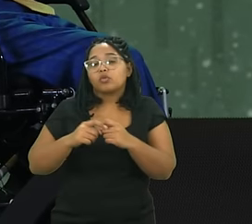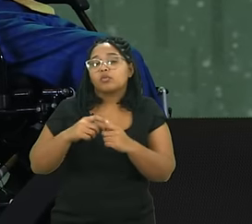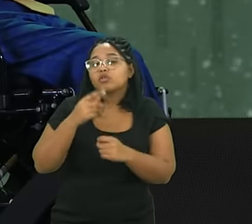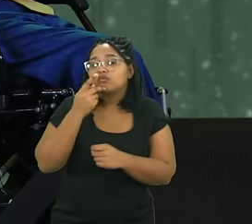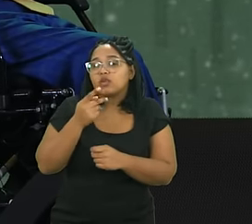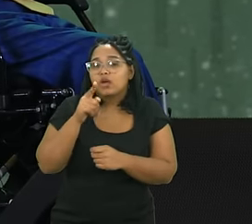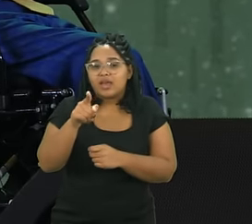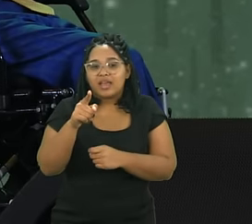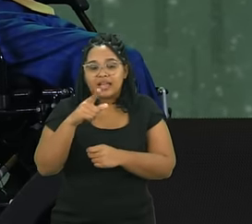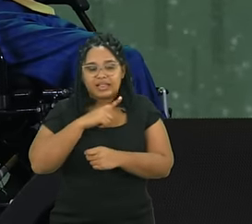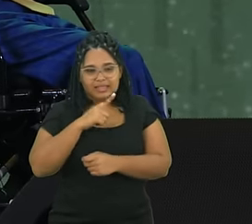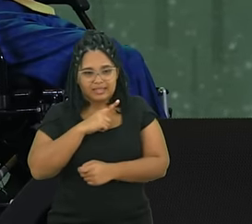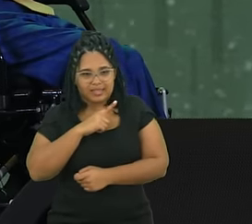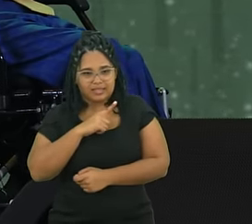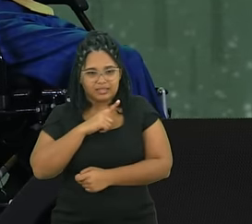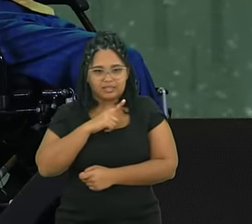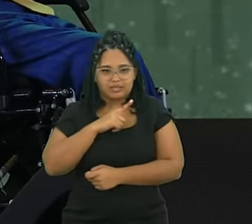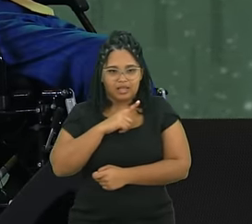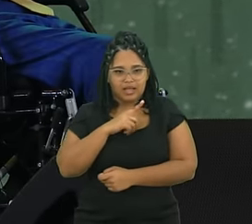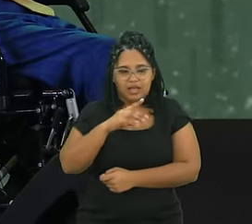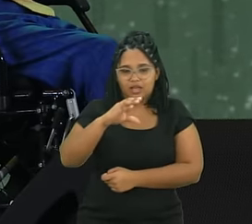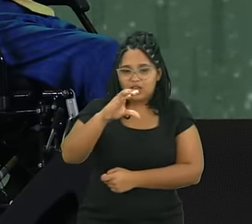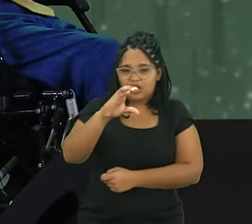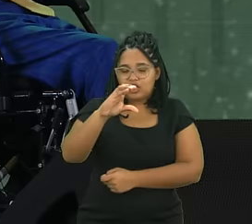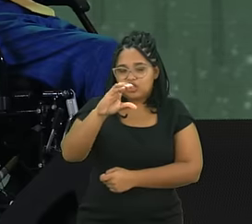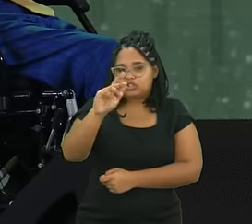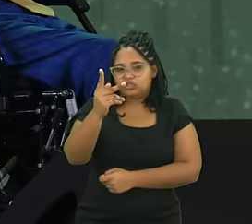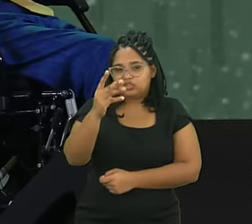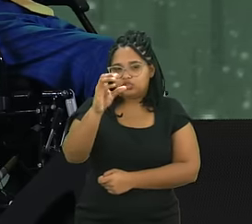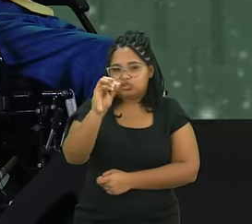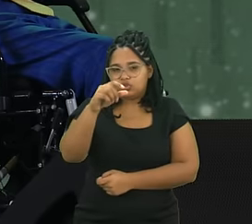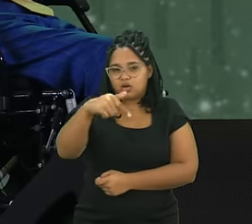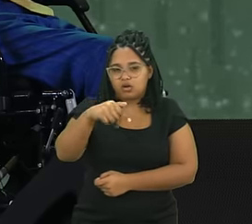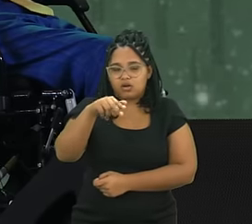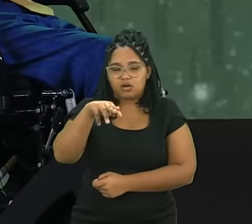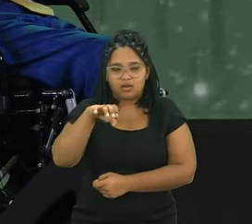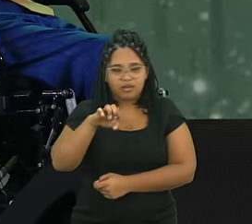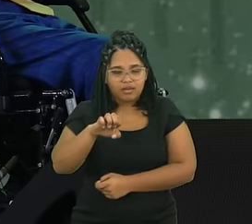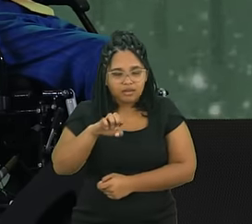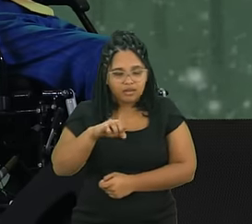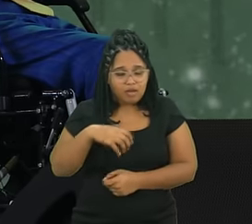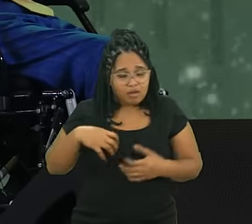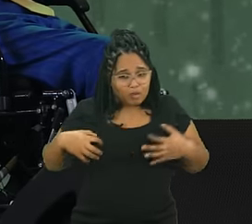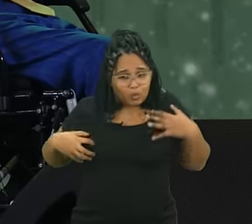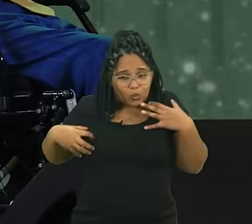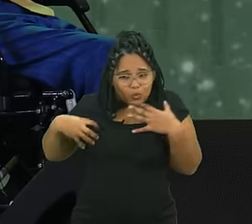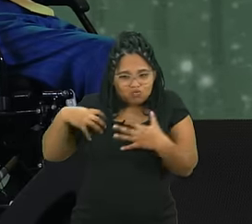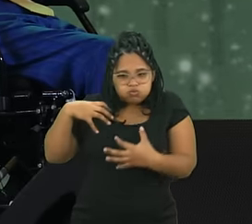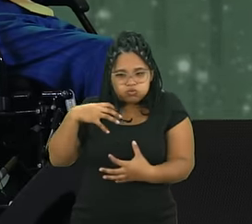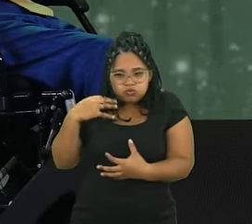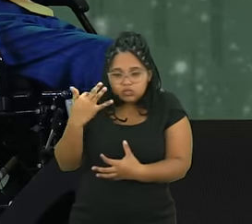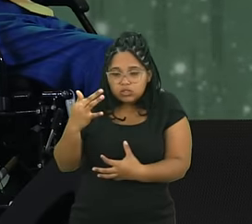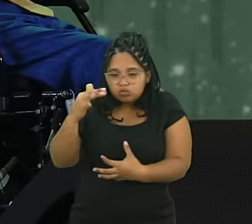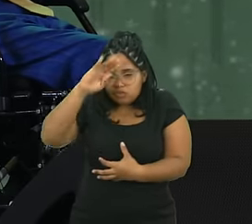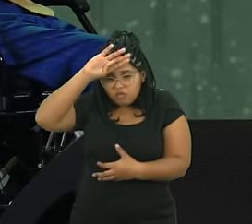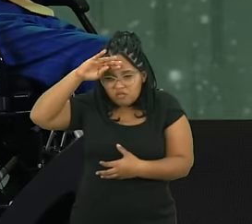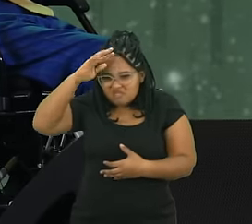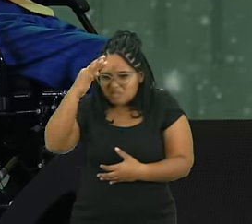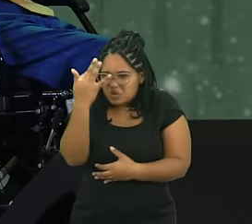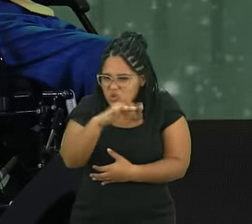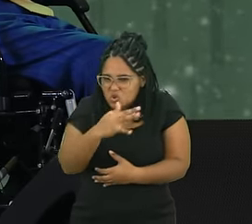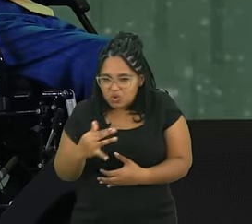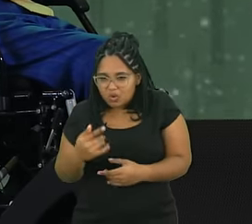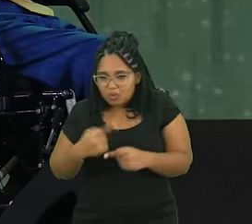em estado de choque com a infecção generalizada. Ou seja, a sonda que estava aqui, ela